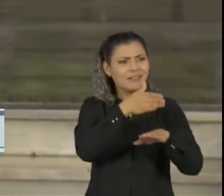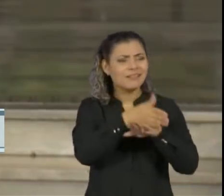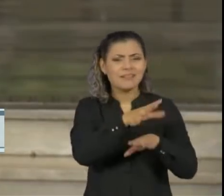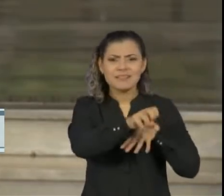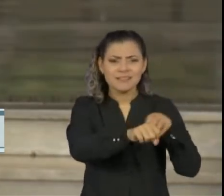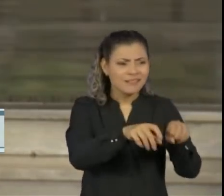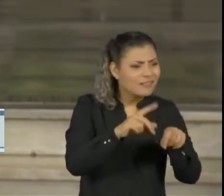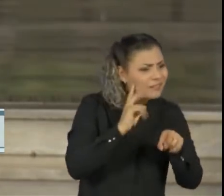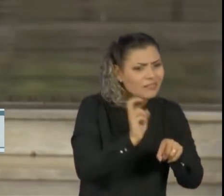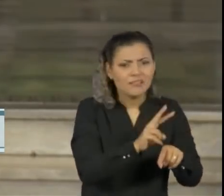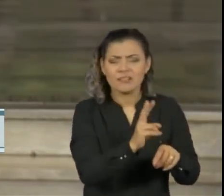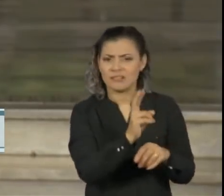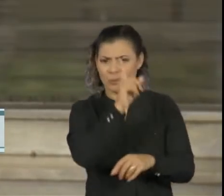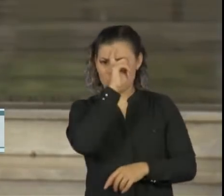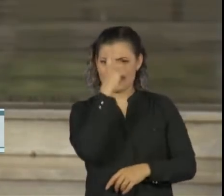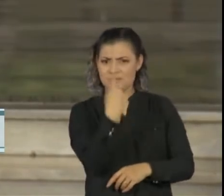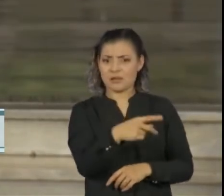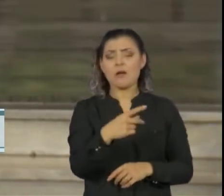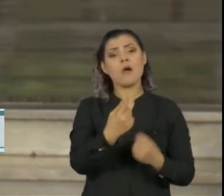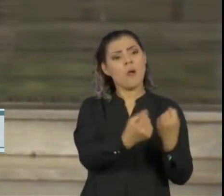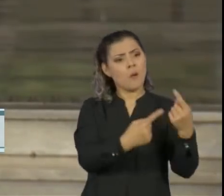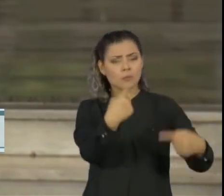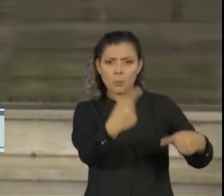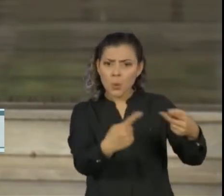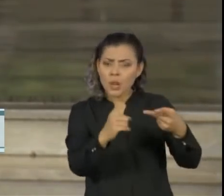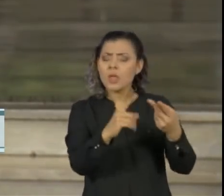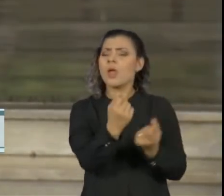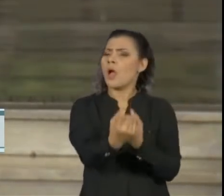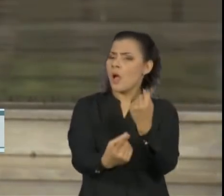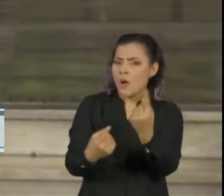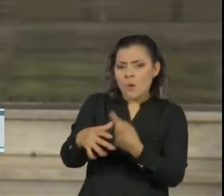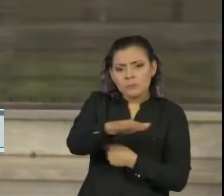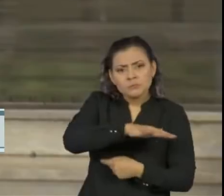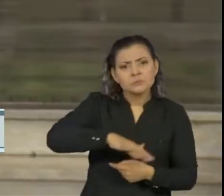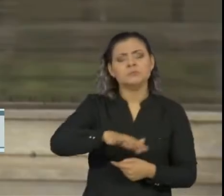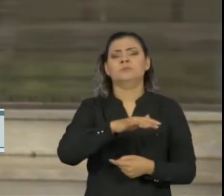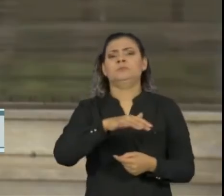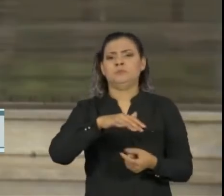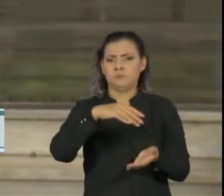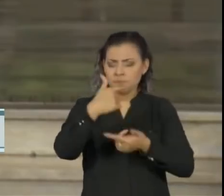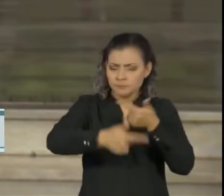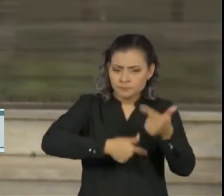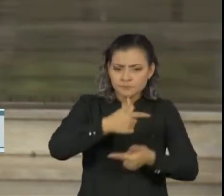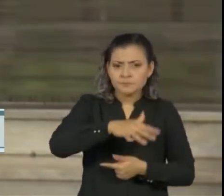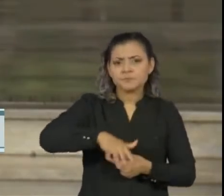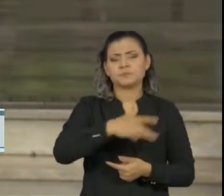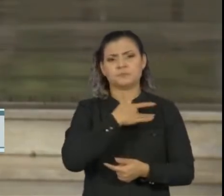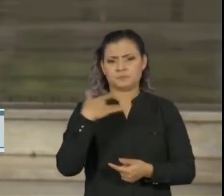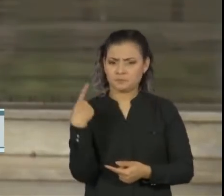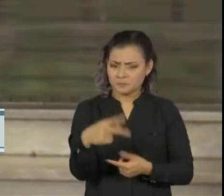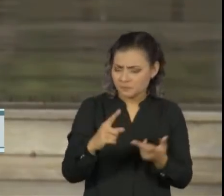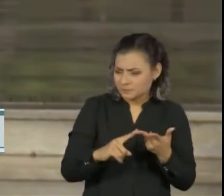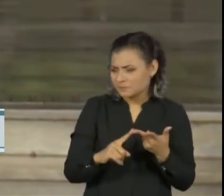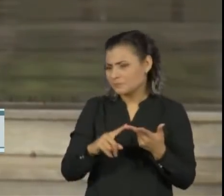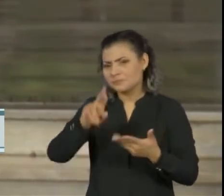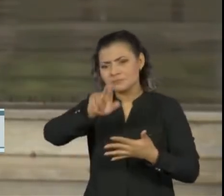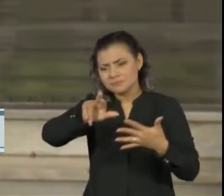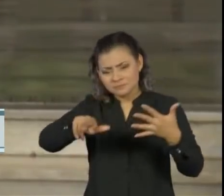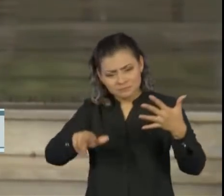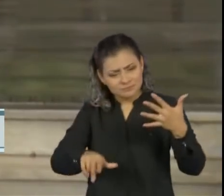todos, parlamentares, integrantes do setor de saúde